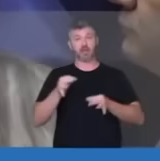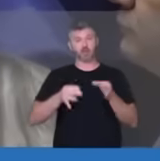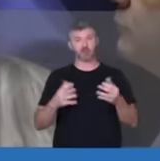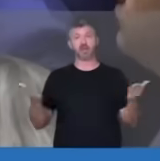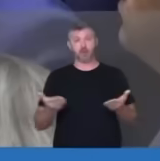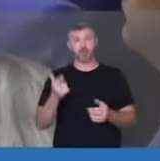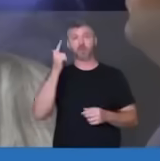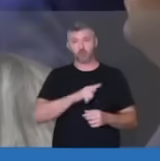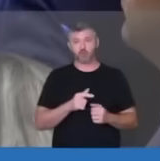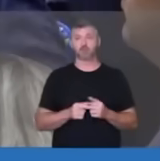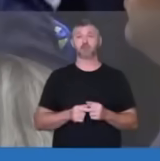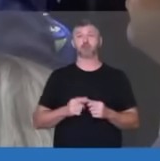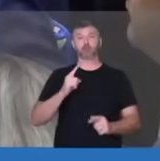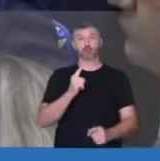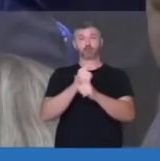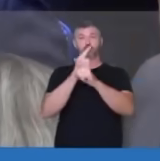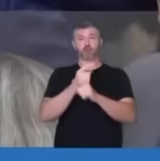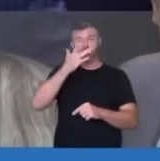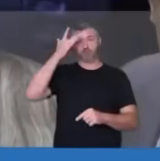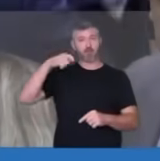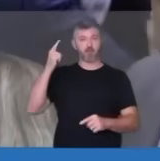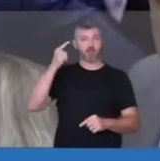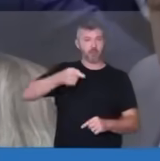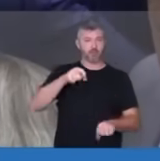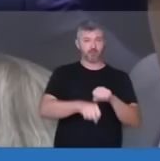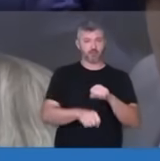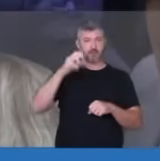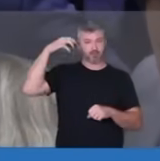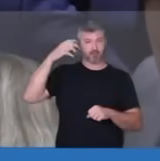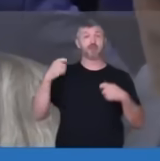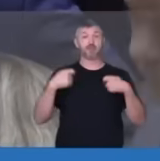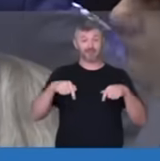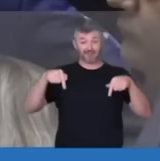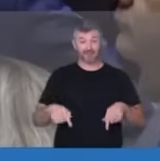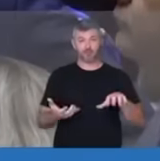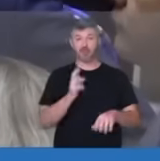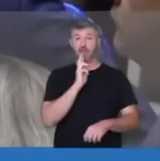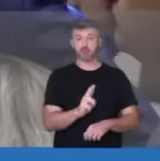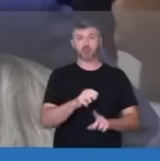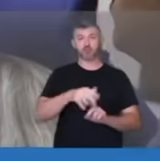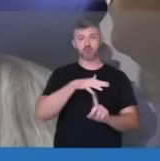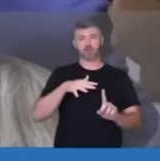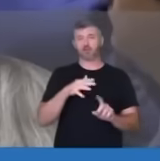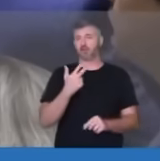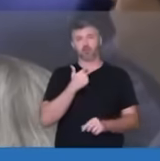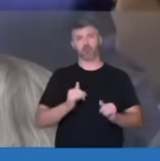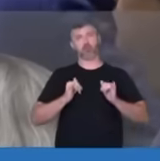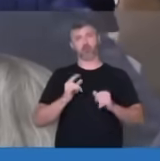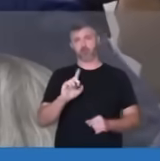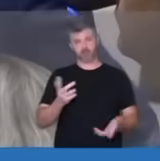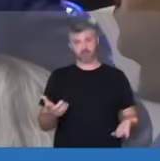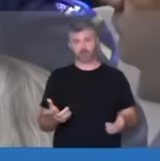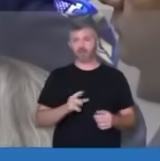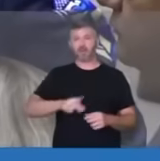feita com a descoberta de mandantes, daqueles que executaram, e precisa esse parlamento dar uma resposta para a sociedade, não pode se omitir. E